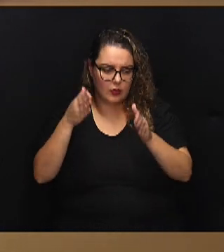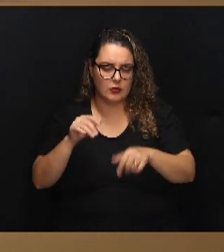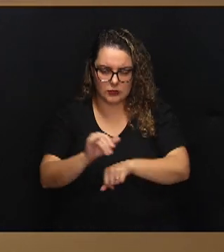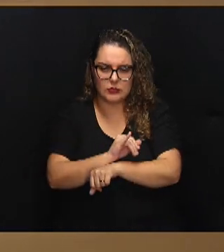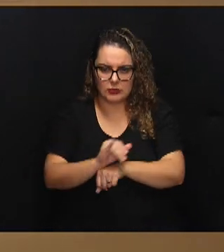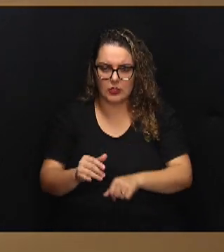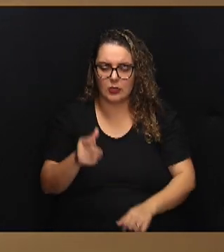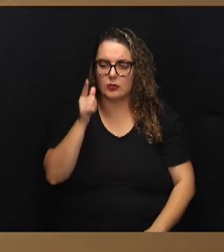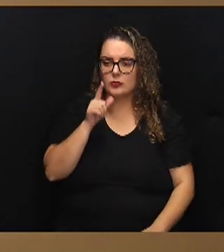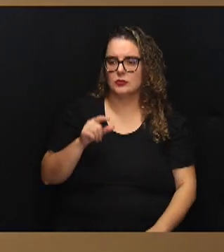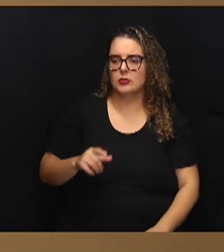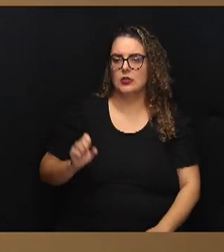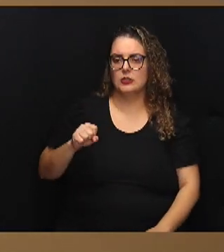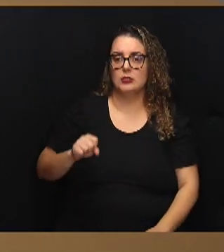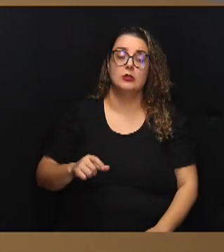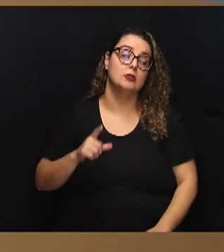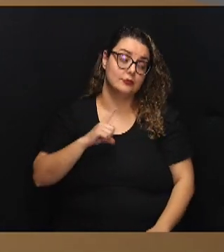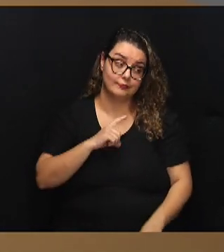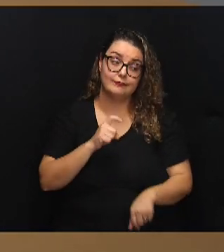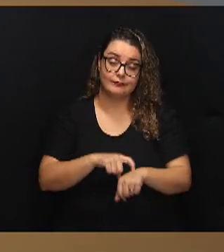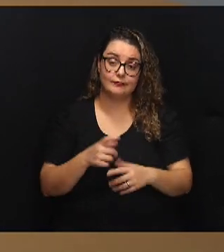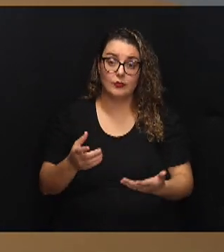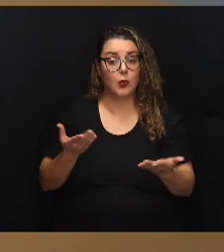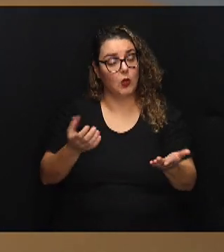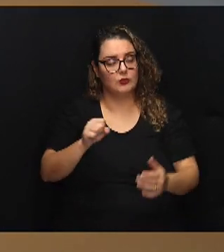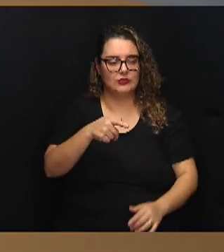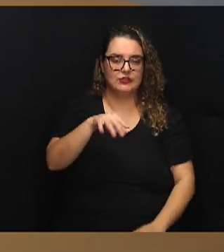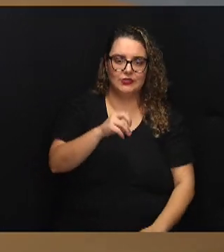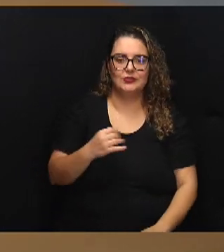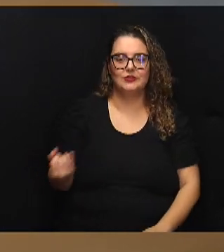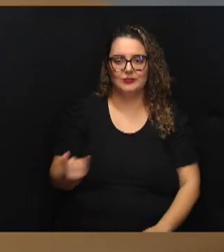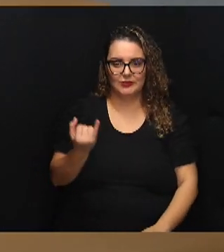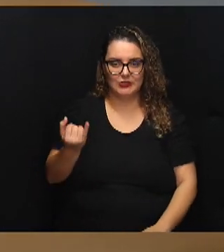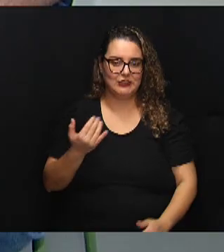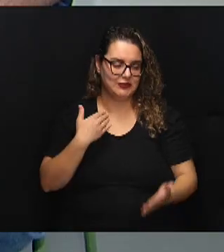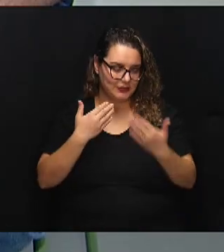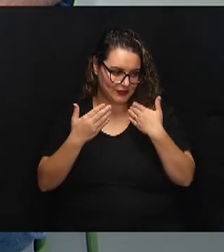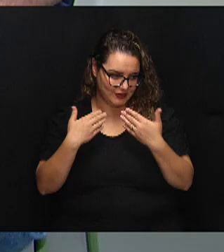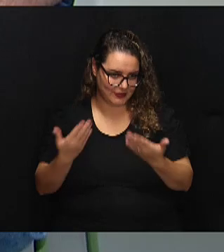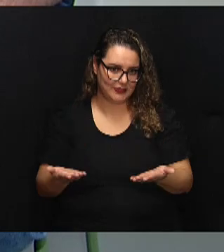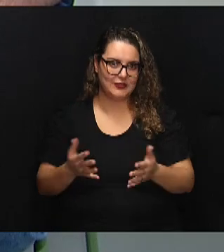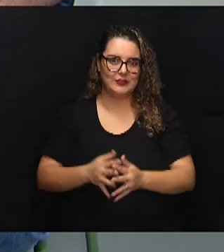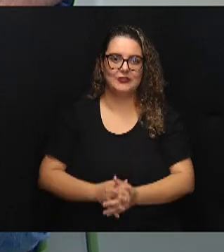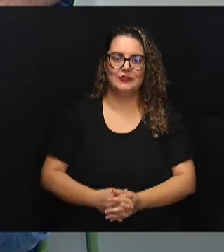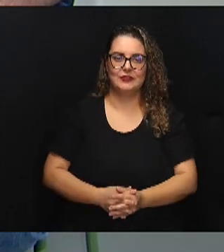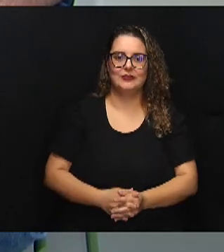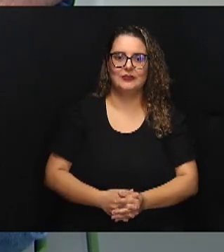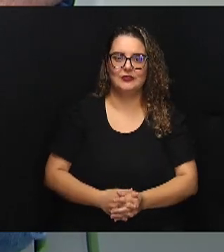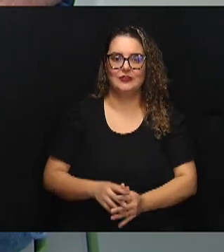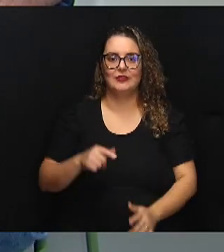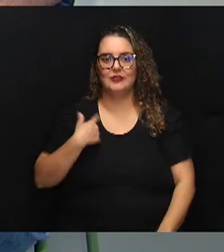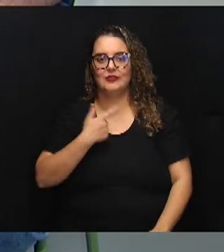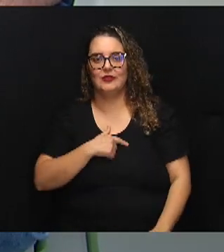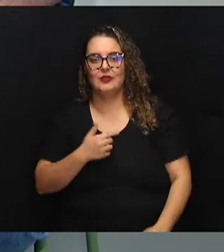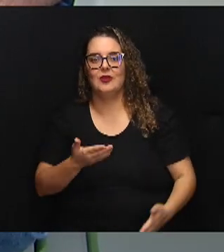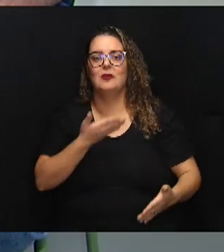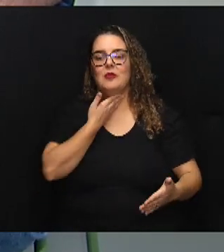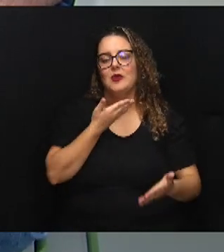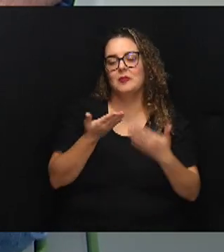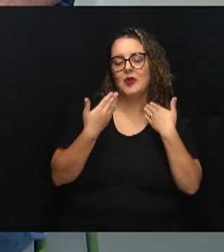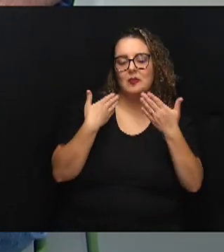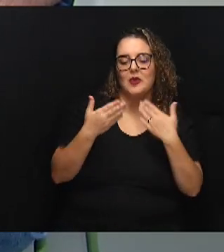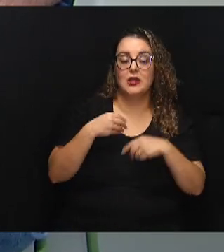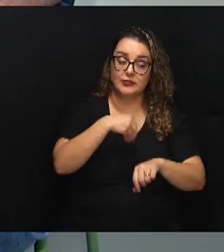tempo então, pessoal. Bom, Sandro, super importante aí a nossa conversa, o nosso bate-papo,